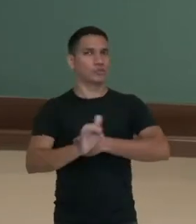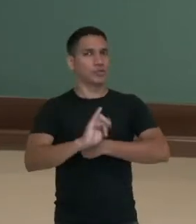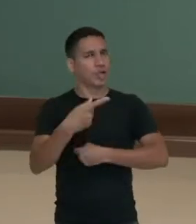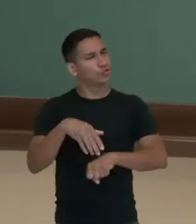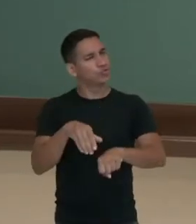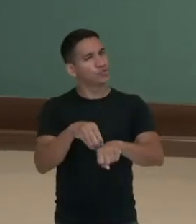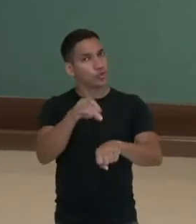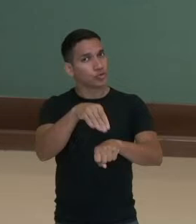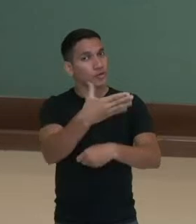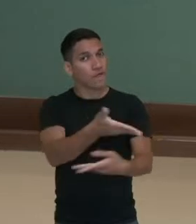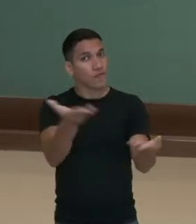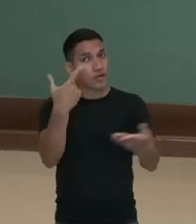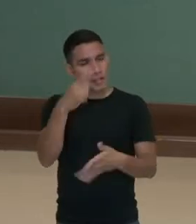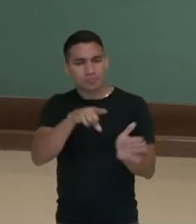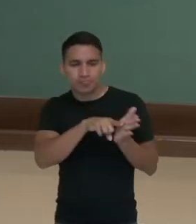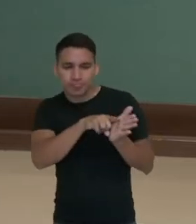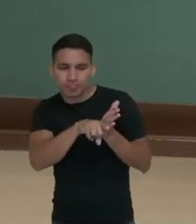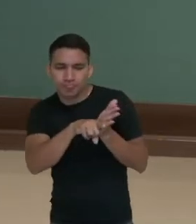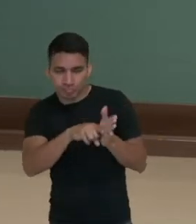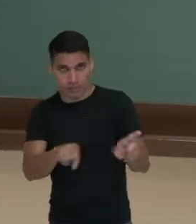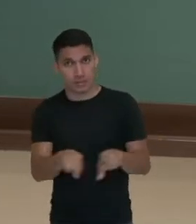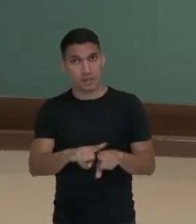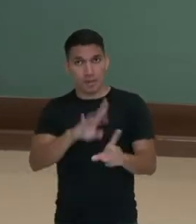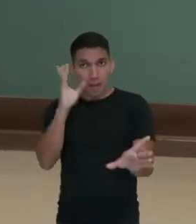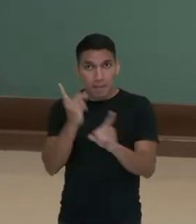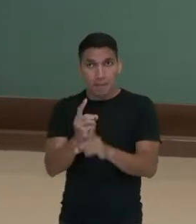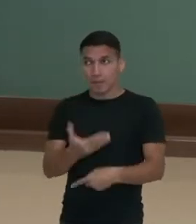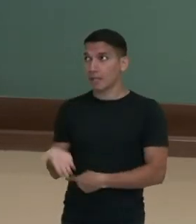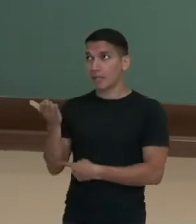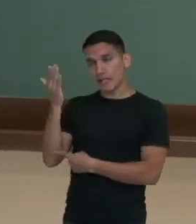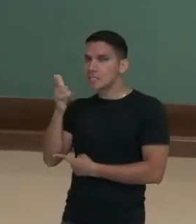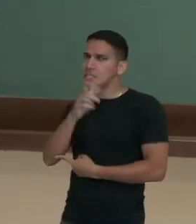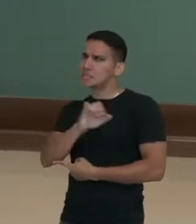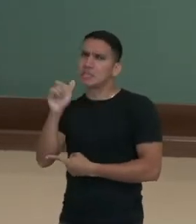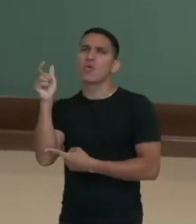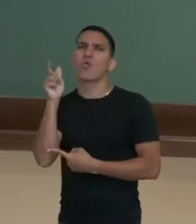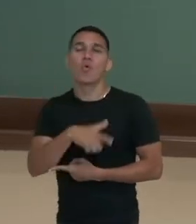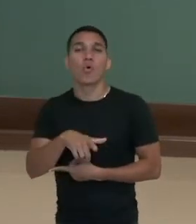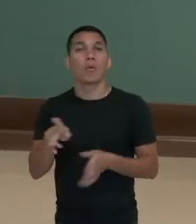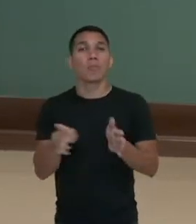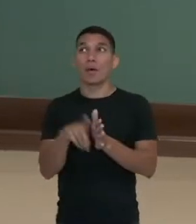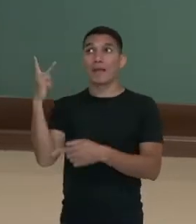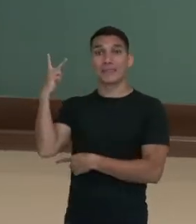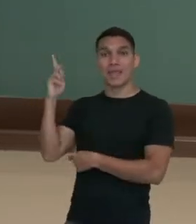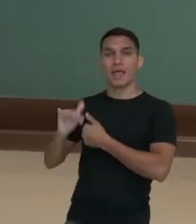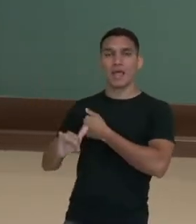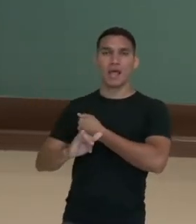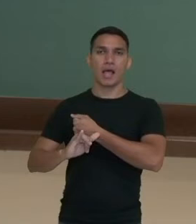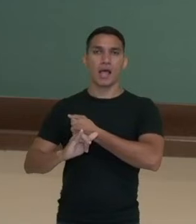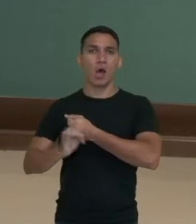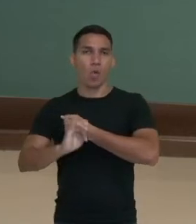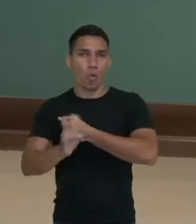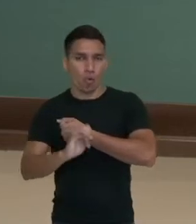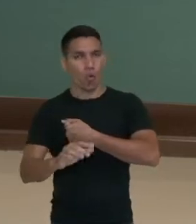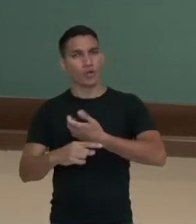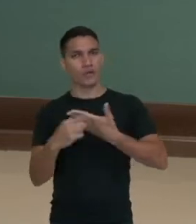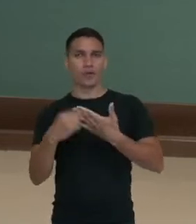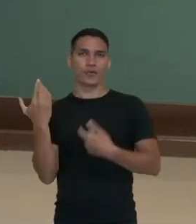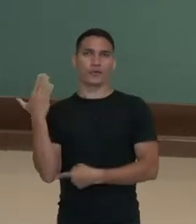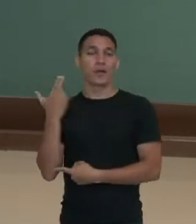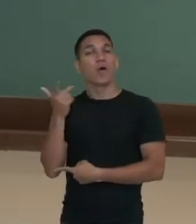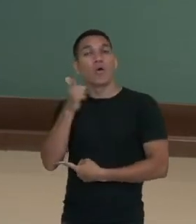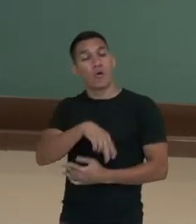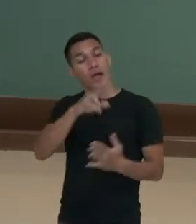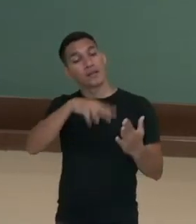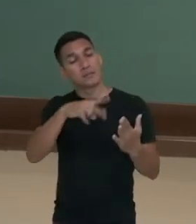sugiro que você pesquise aí, né, se for possível, crônicas de Luiz Fernando Veríssimo, para você fazer a leitura,